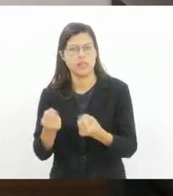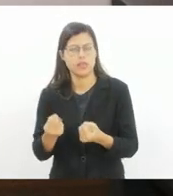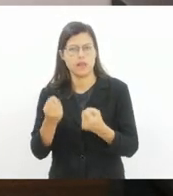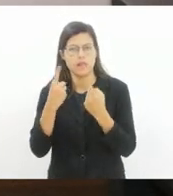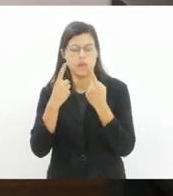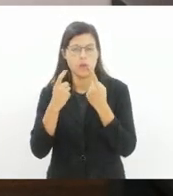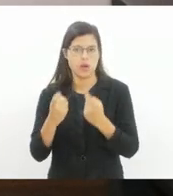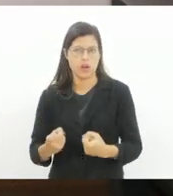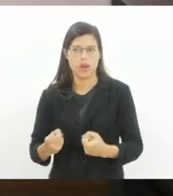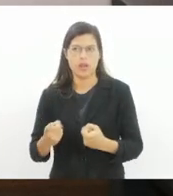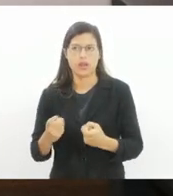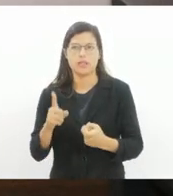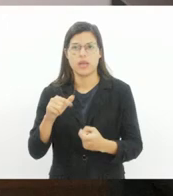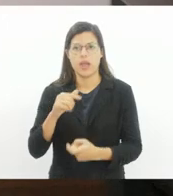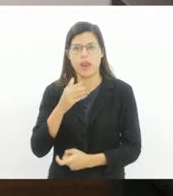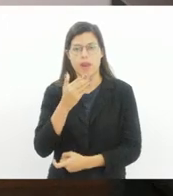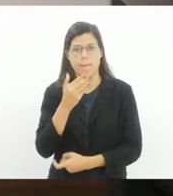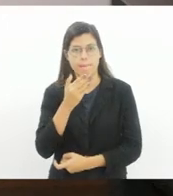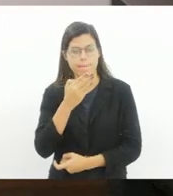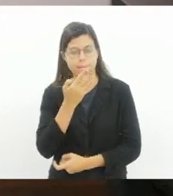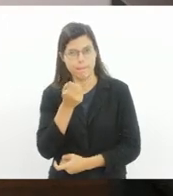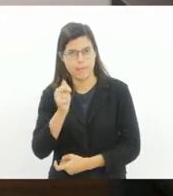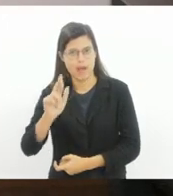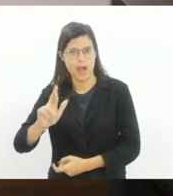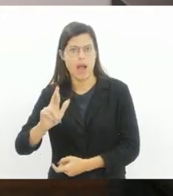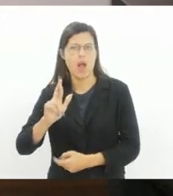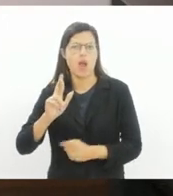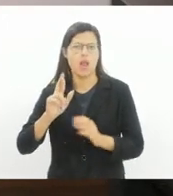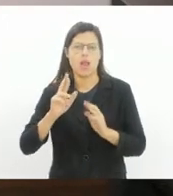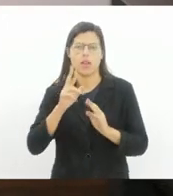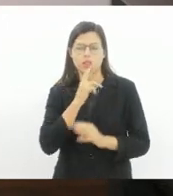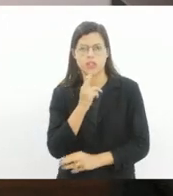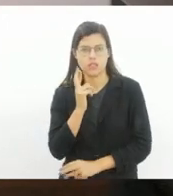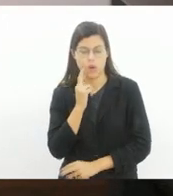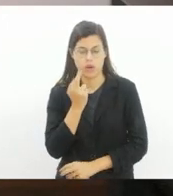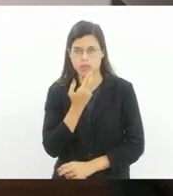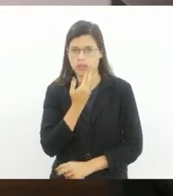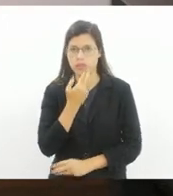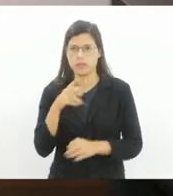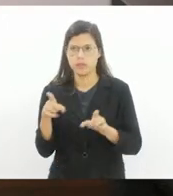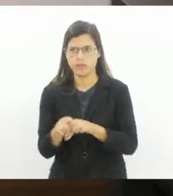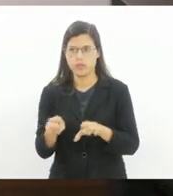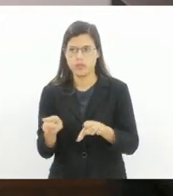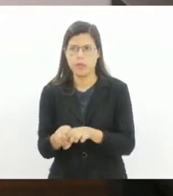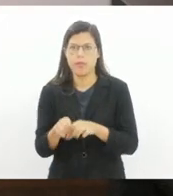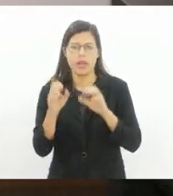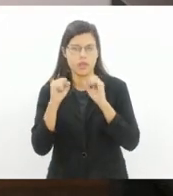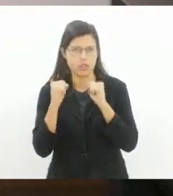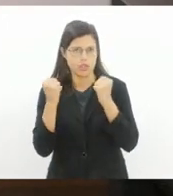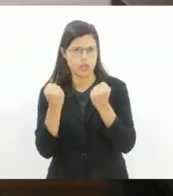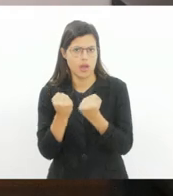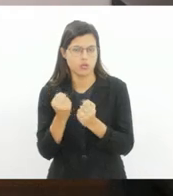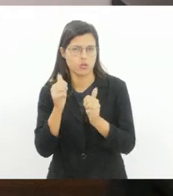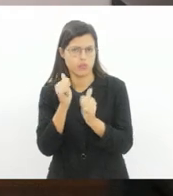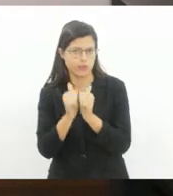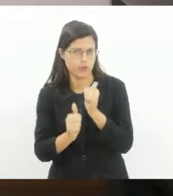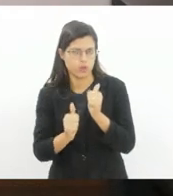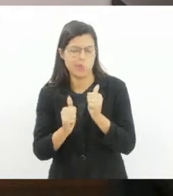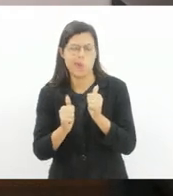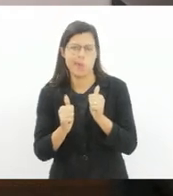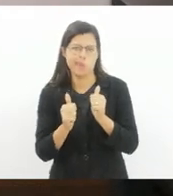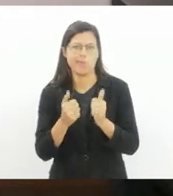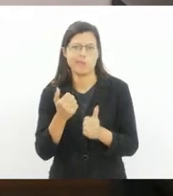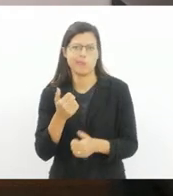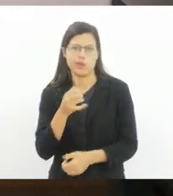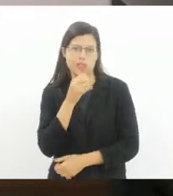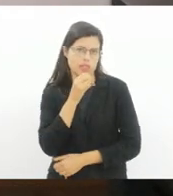adesão em bares, boates, restaurantes e também equipamentos de lazer, como estádios de futebol, por exemplo, né, que a gente